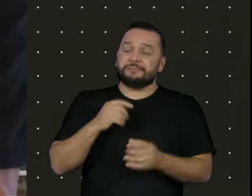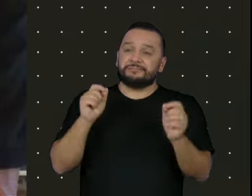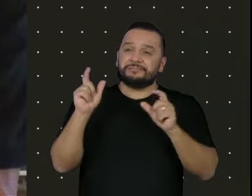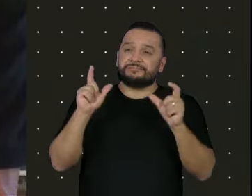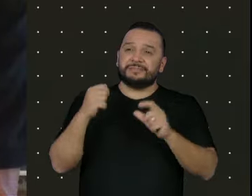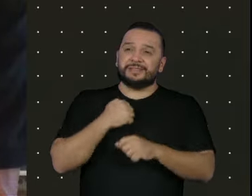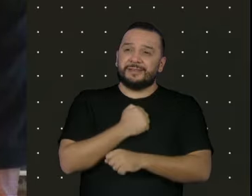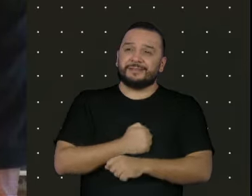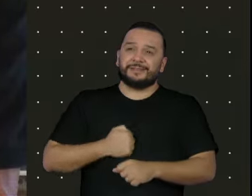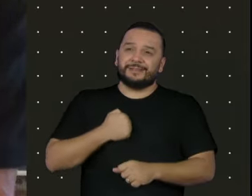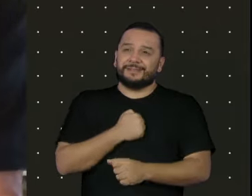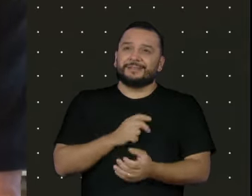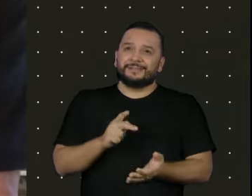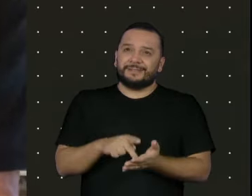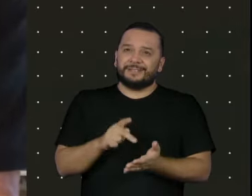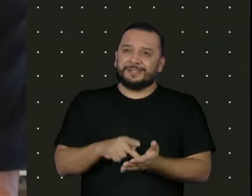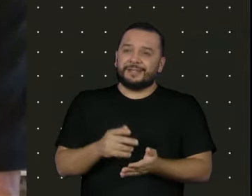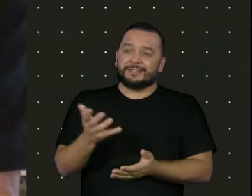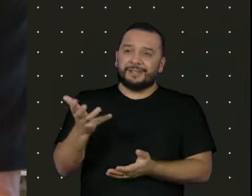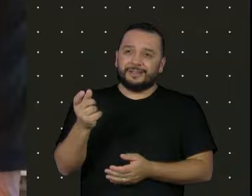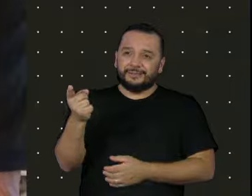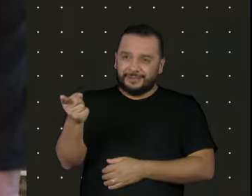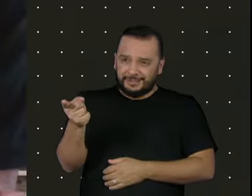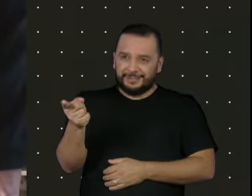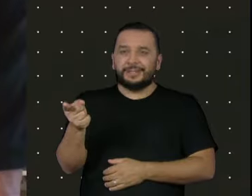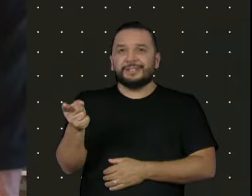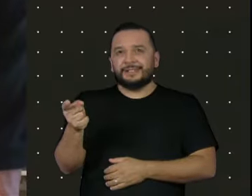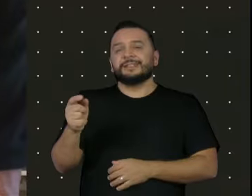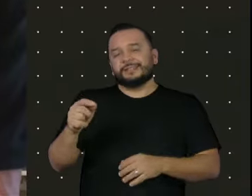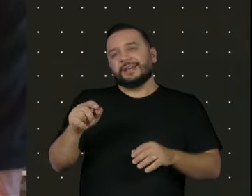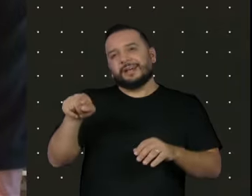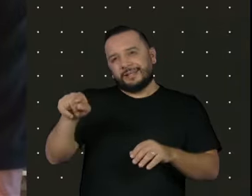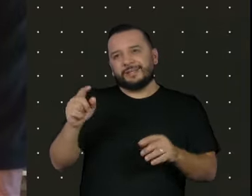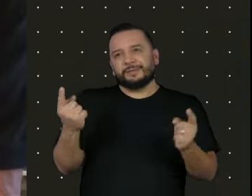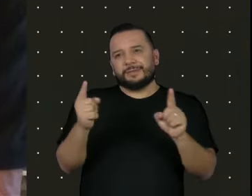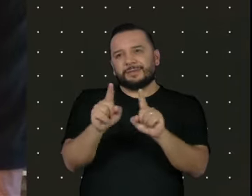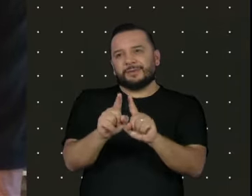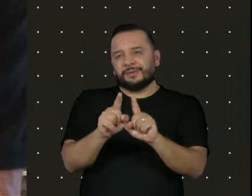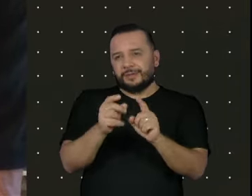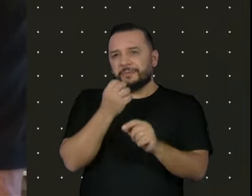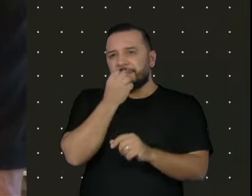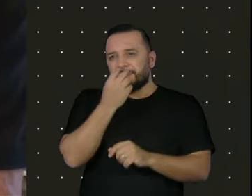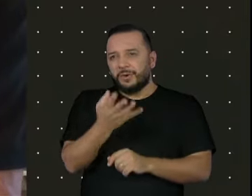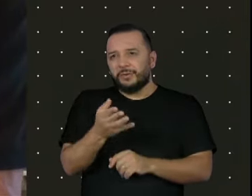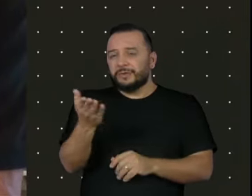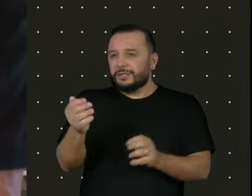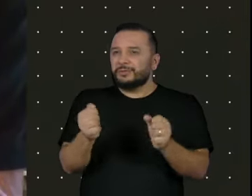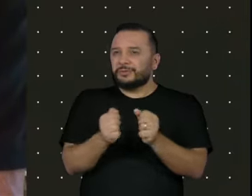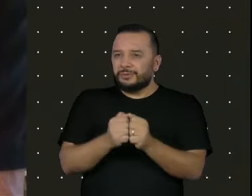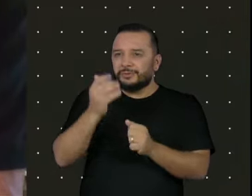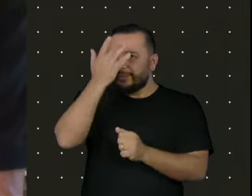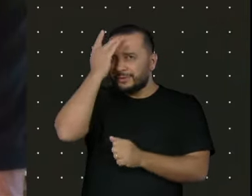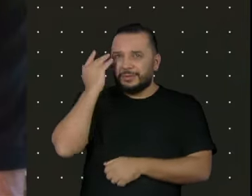impressionante. Quero que você faça um bom programa, que você está ao lado de bons